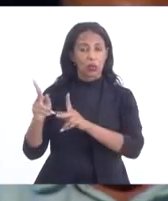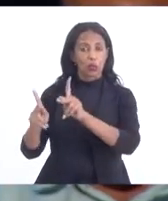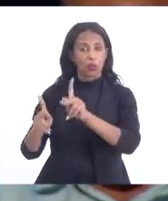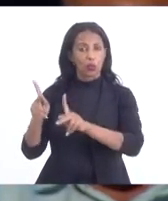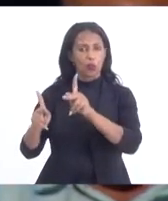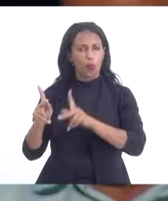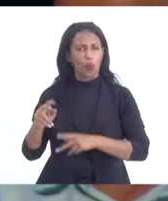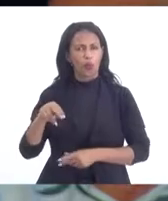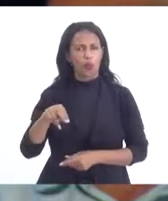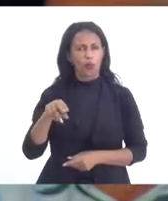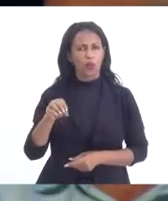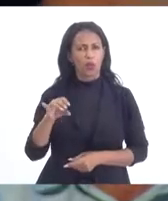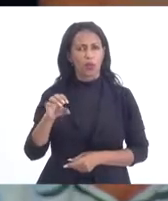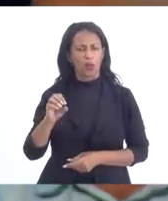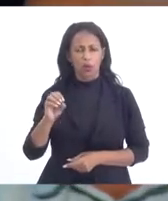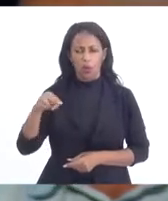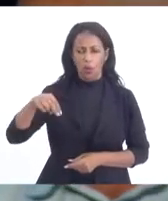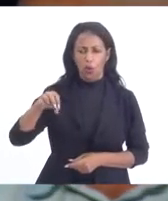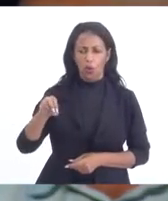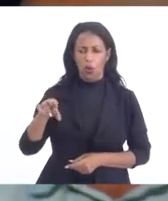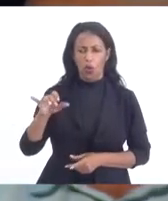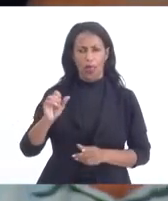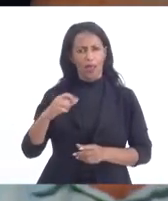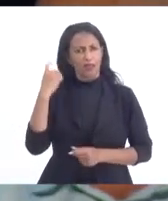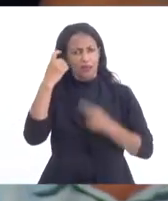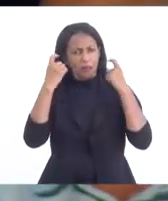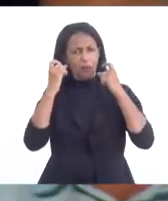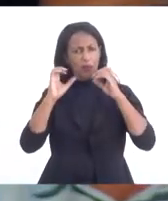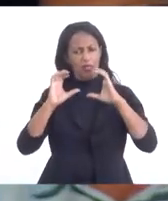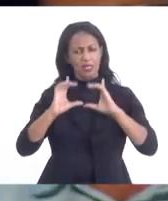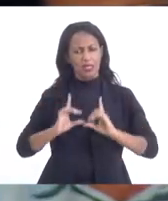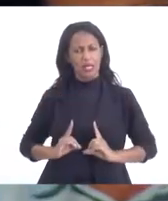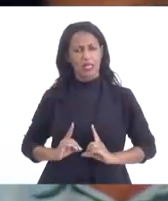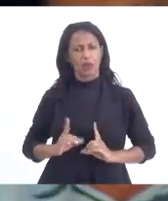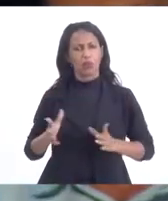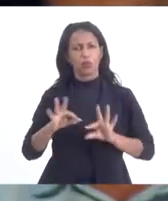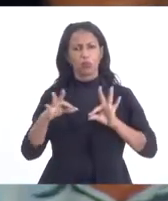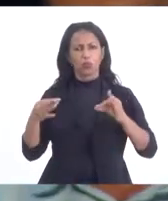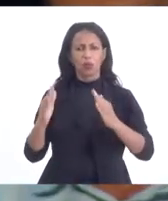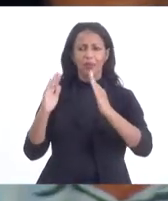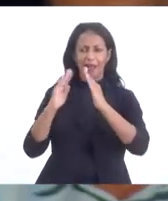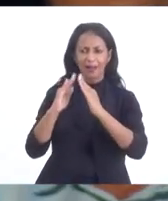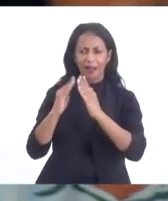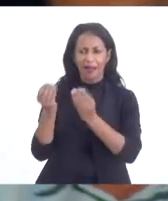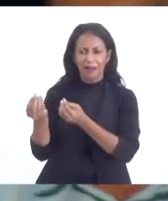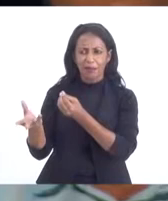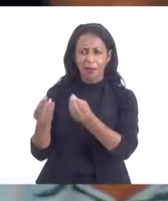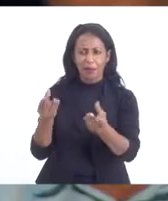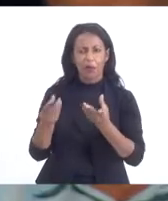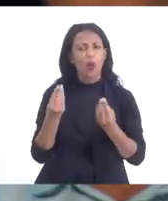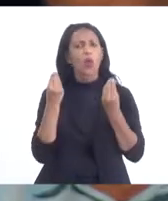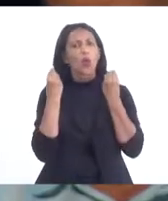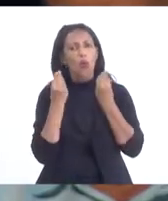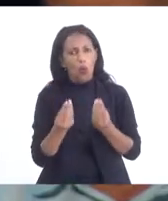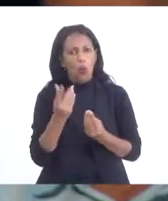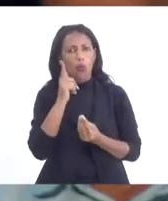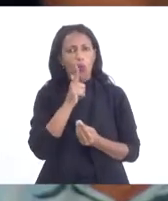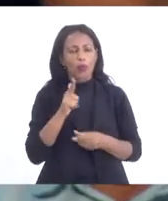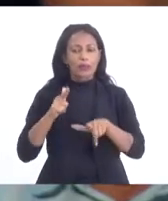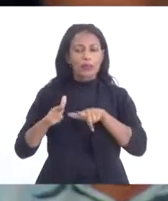Então, nós temos que ter preocupação com o cidadão. Temos que dar casa para ele. Como é que eu vou arrumar